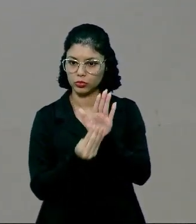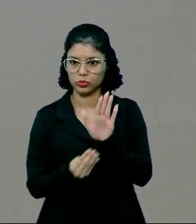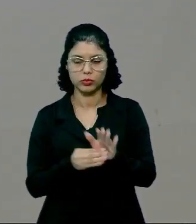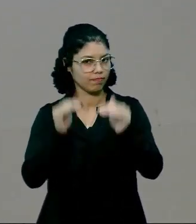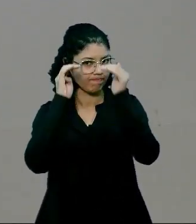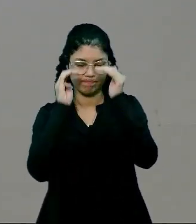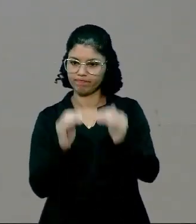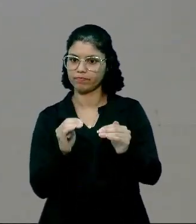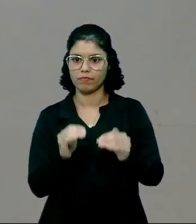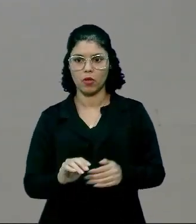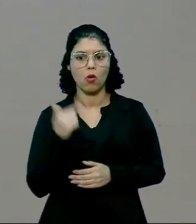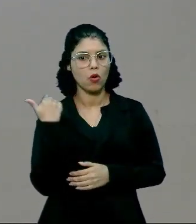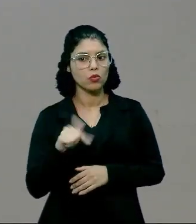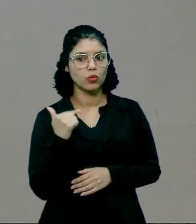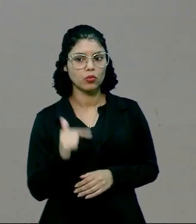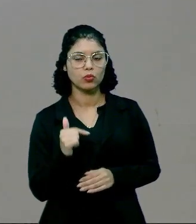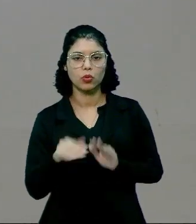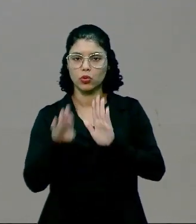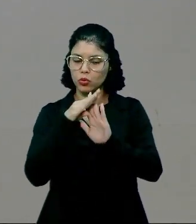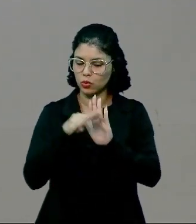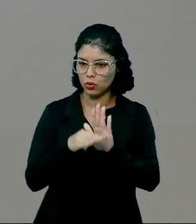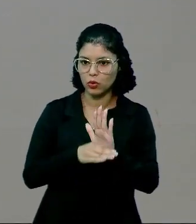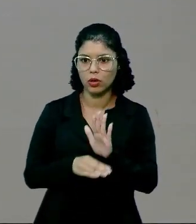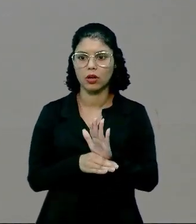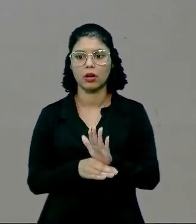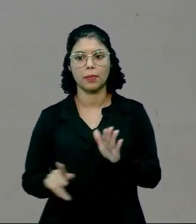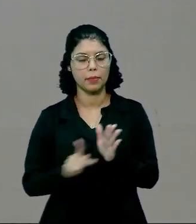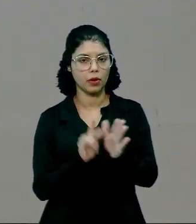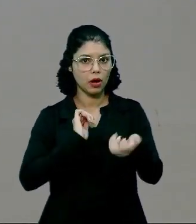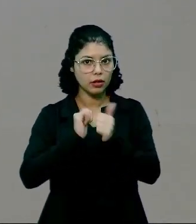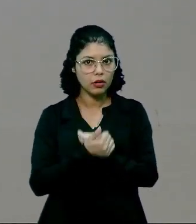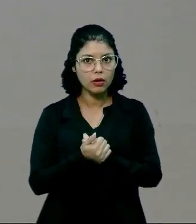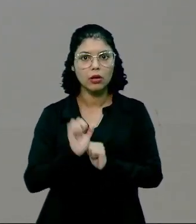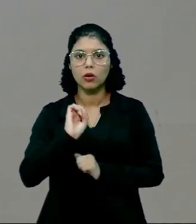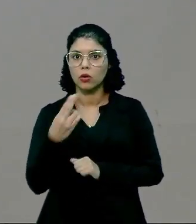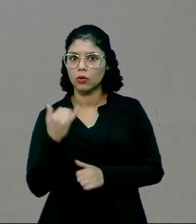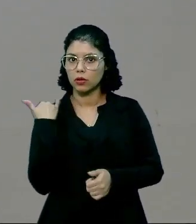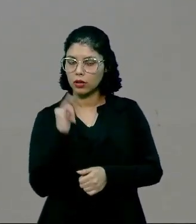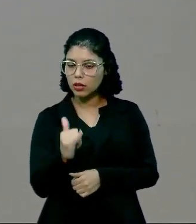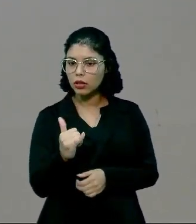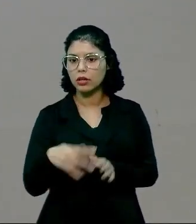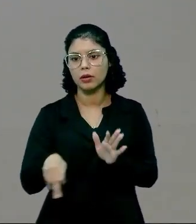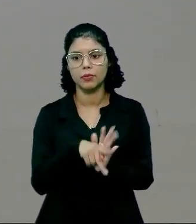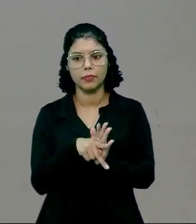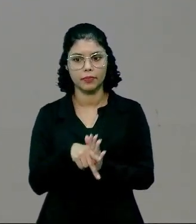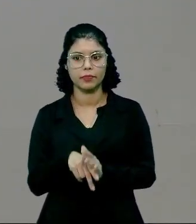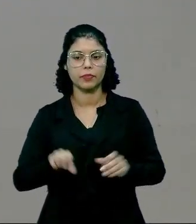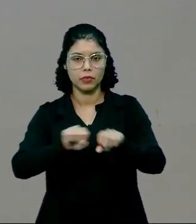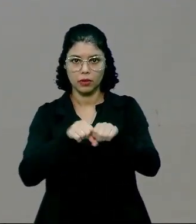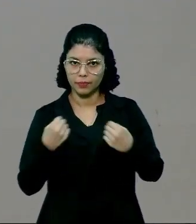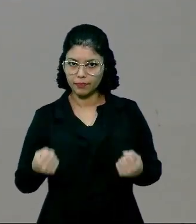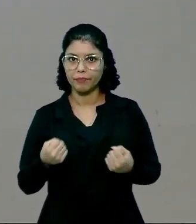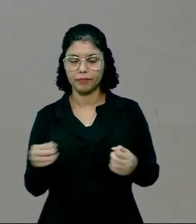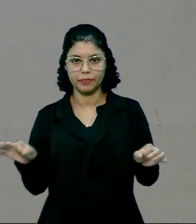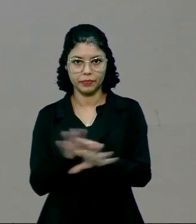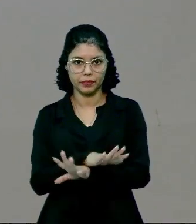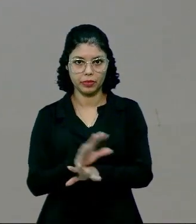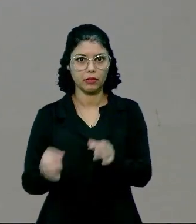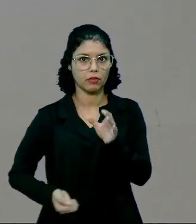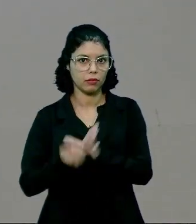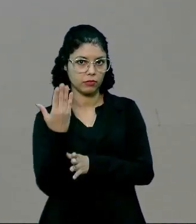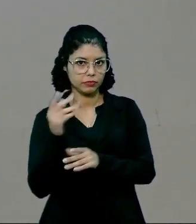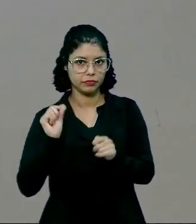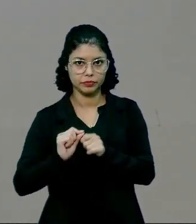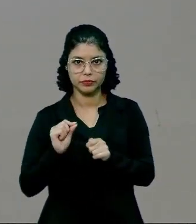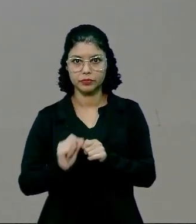obedecido ou eu não tenho orientação adequada ou eu não tenho energia suficiente para romper essas ligações e formados produtos